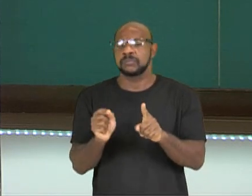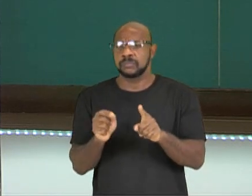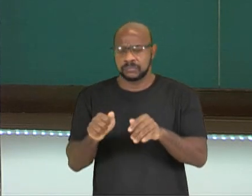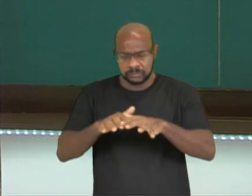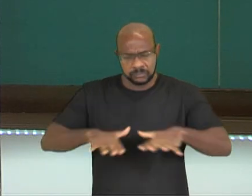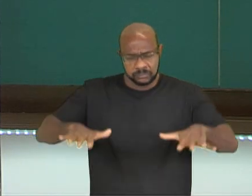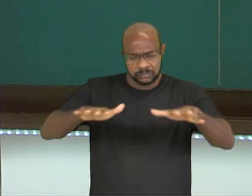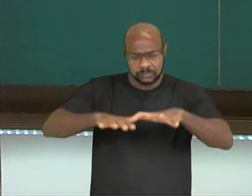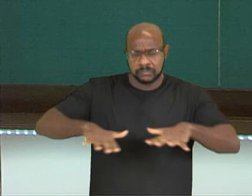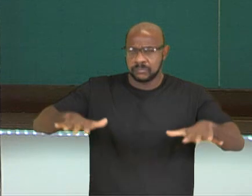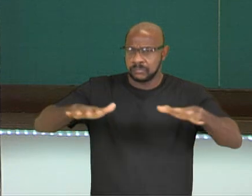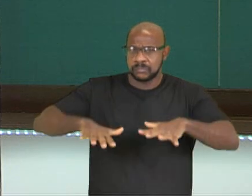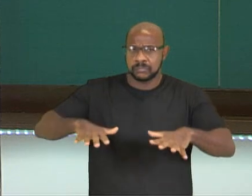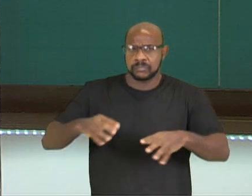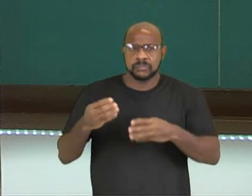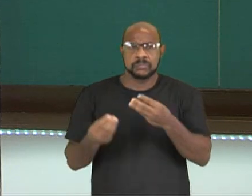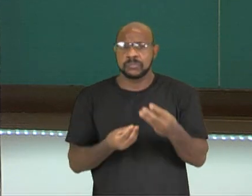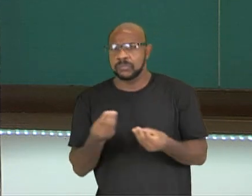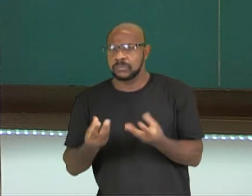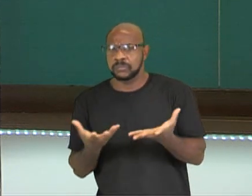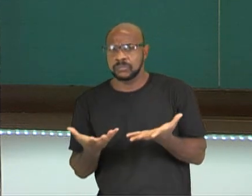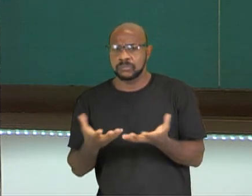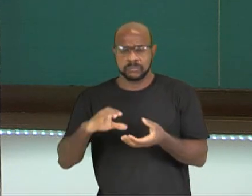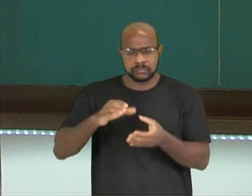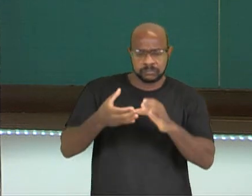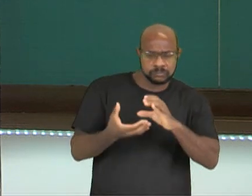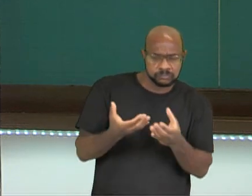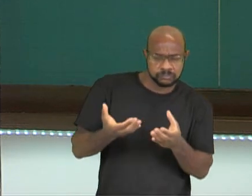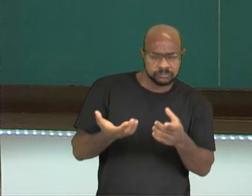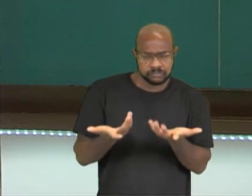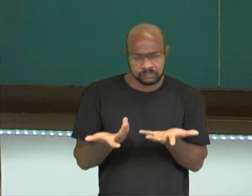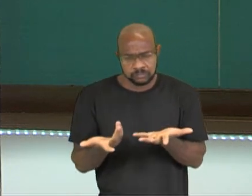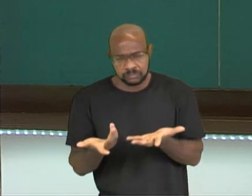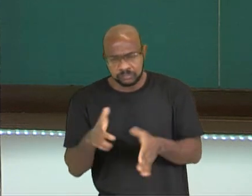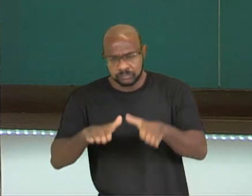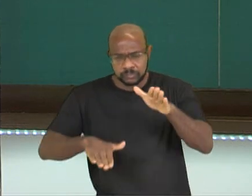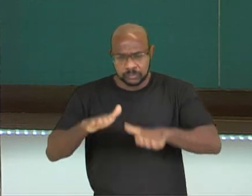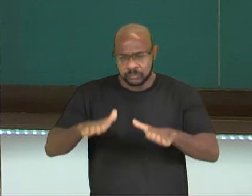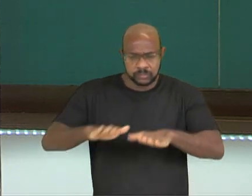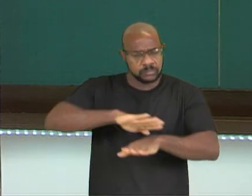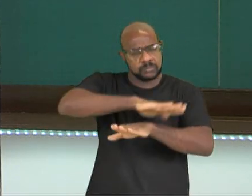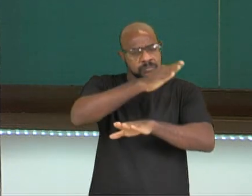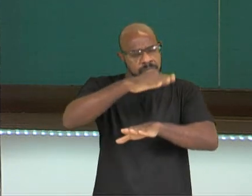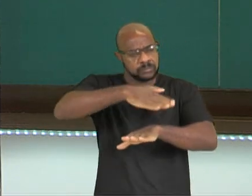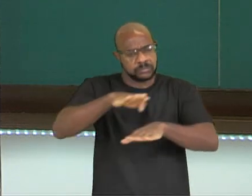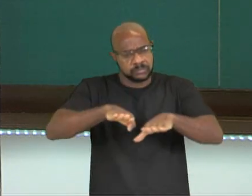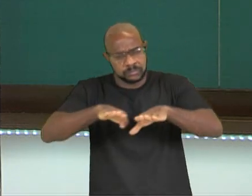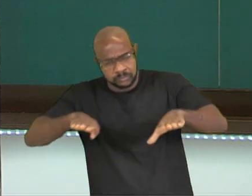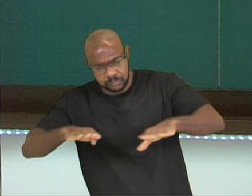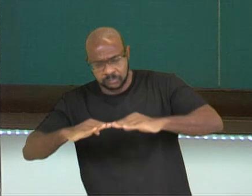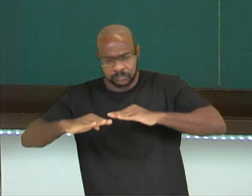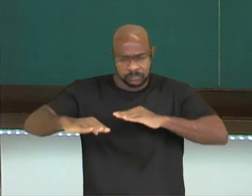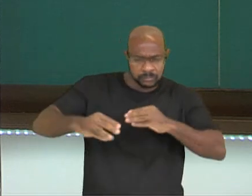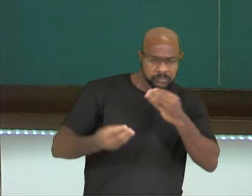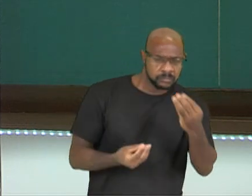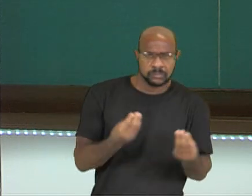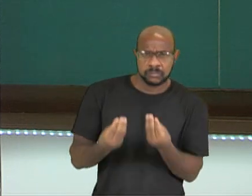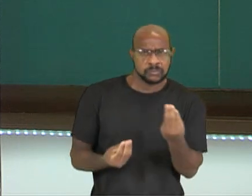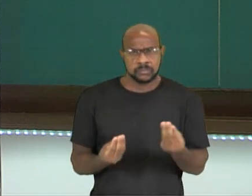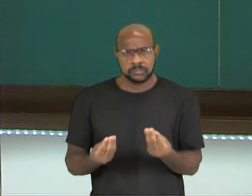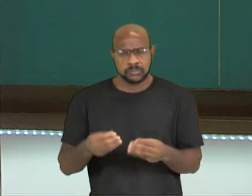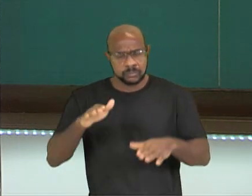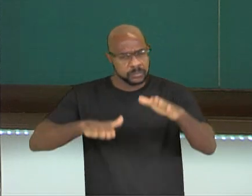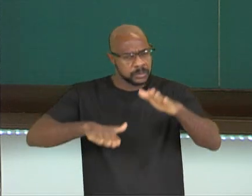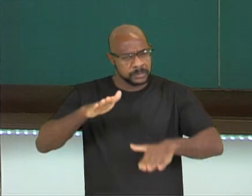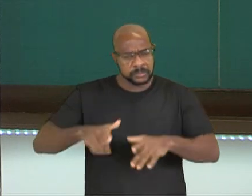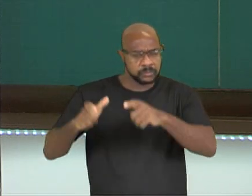terrestre. Qual é o formato da superfície? Ele é variado, ele difere de um lugar para outro, de uma